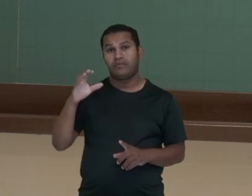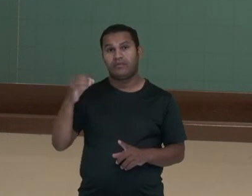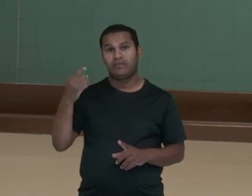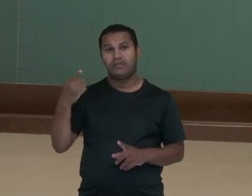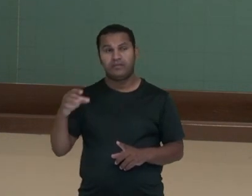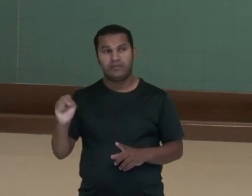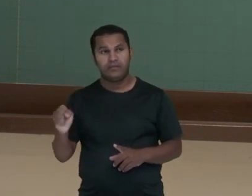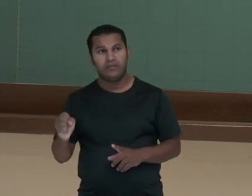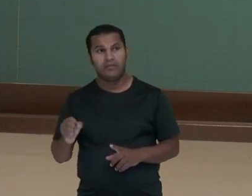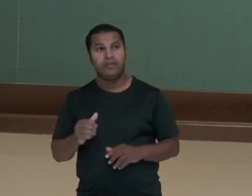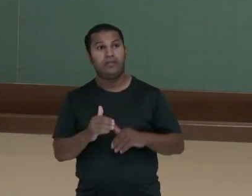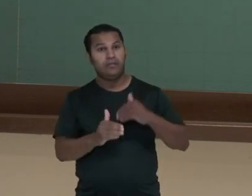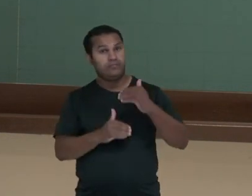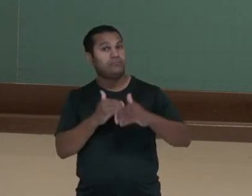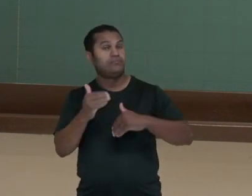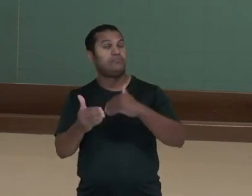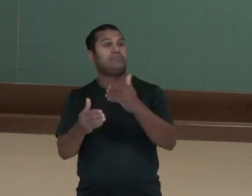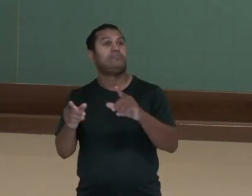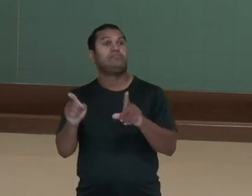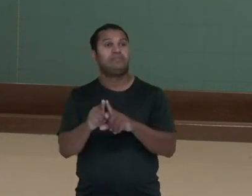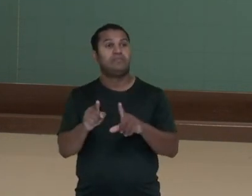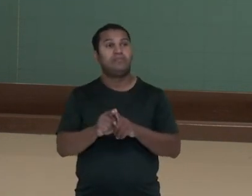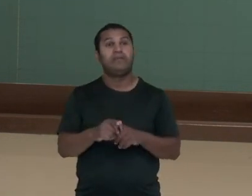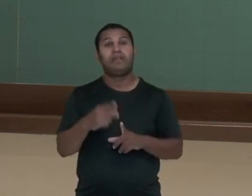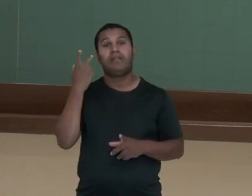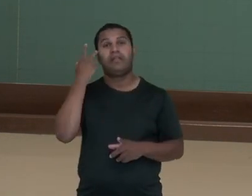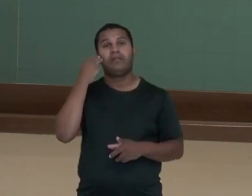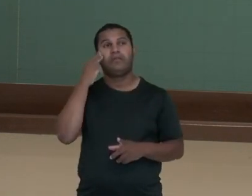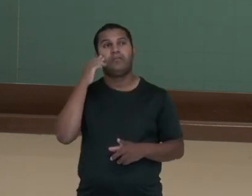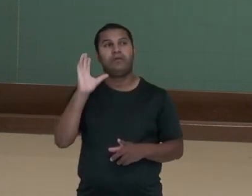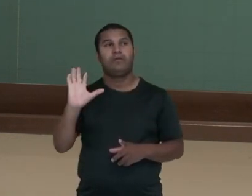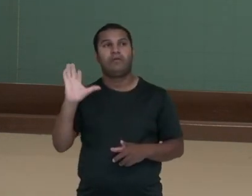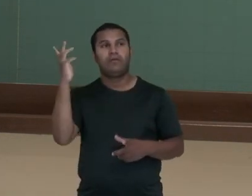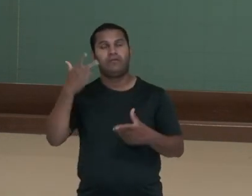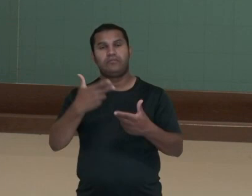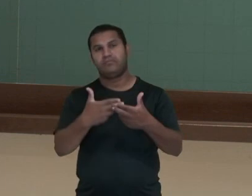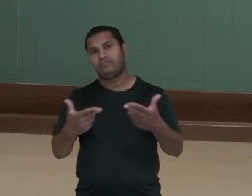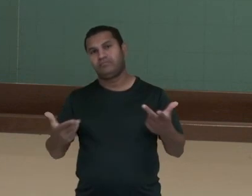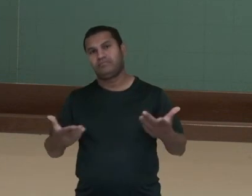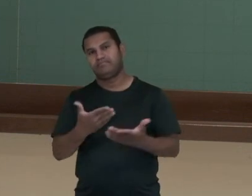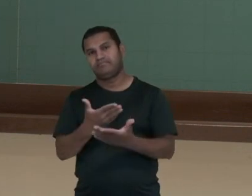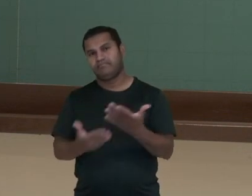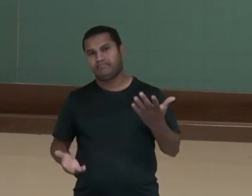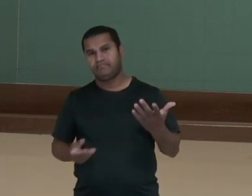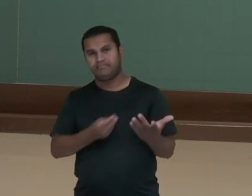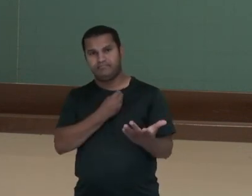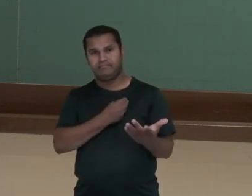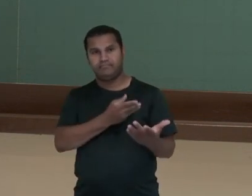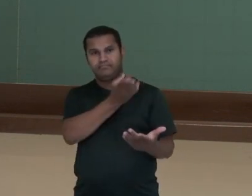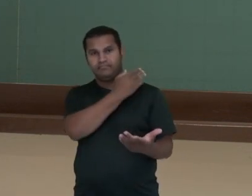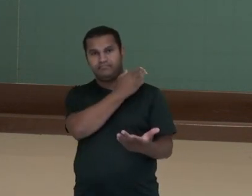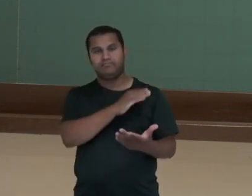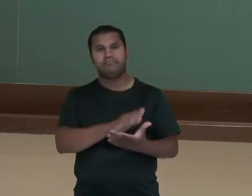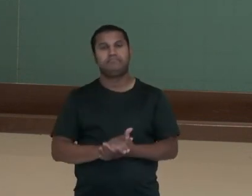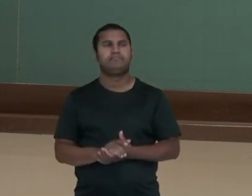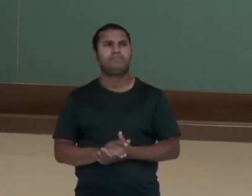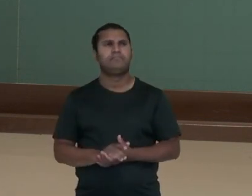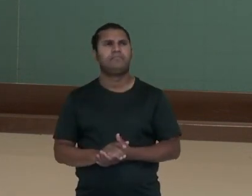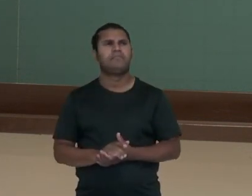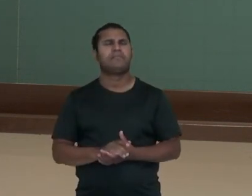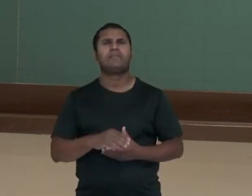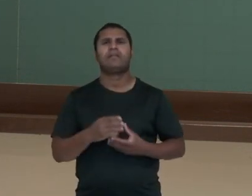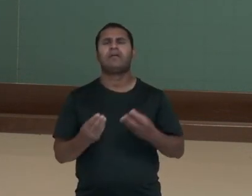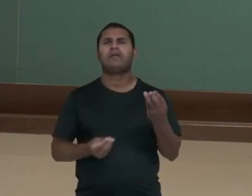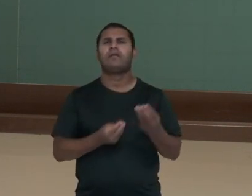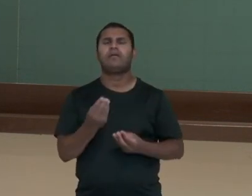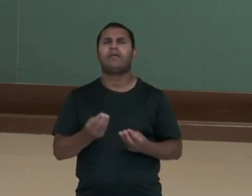processo é chamado de seleção natural. Então, o que nós vimos nessa aula? Nós estudamos a organização dos seres vivos,